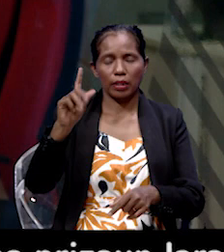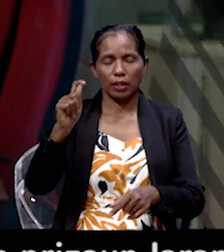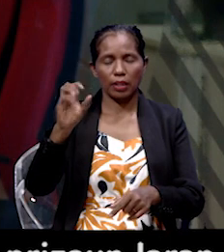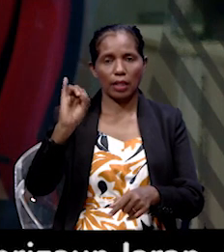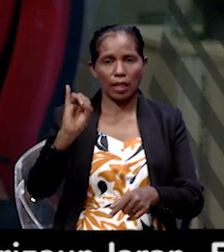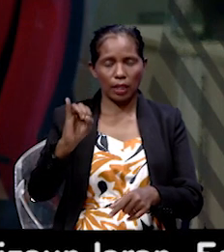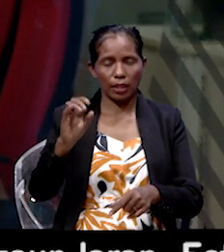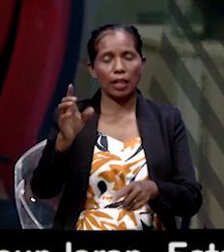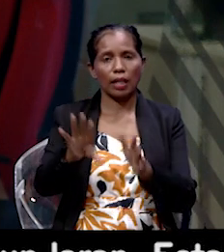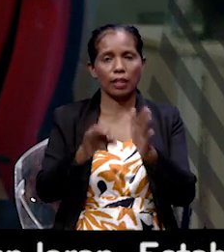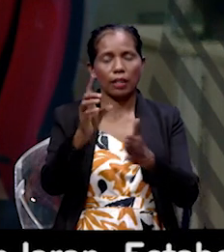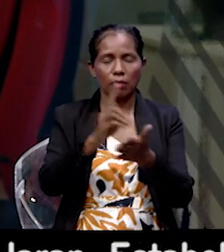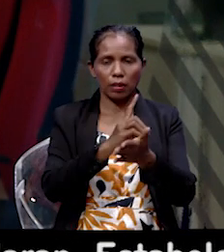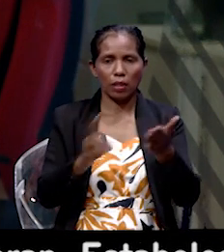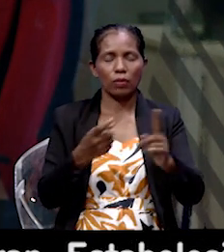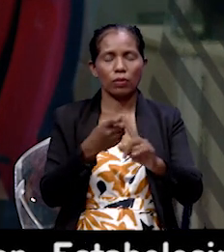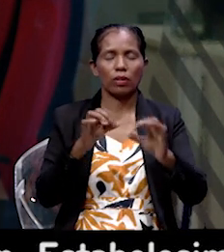comunidade.